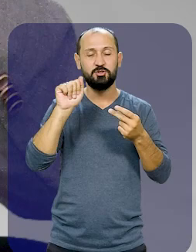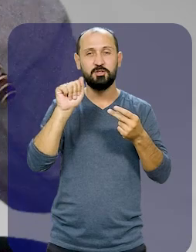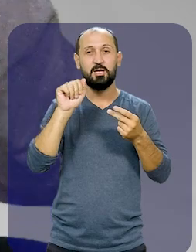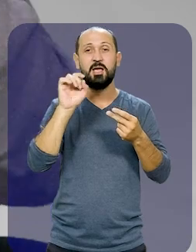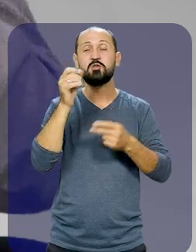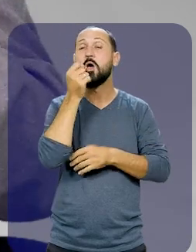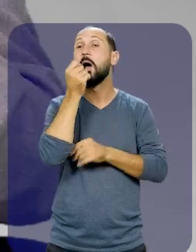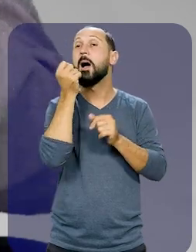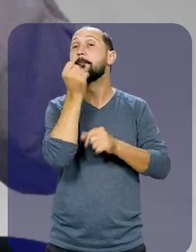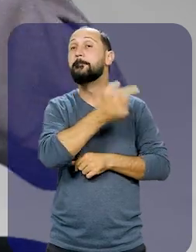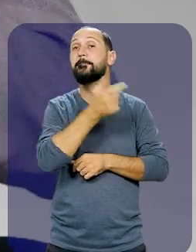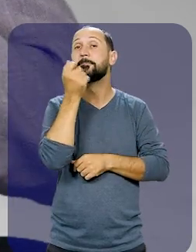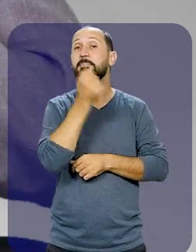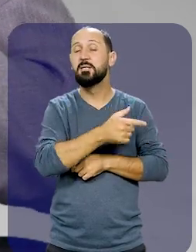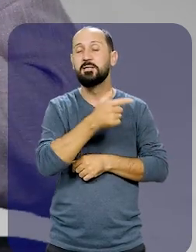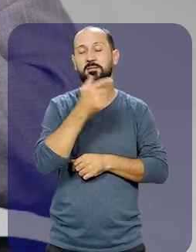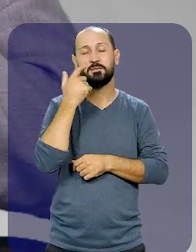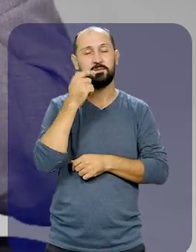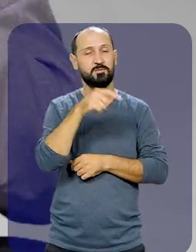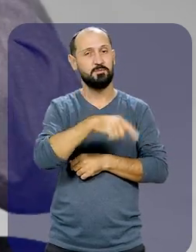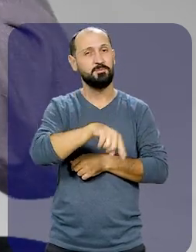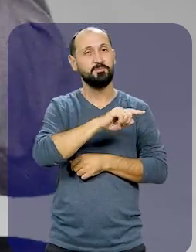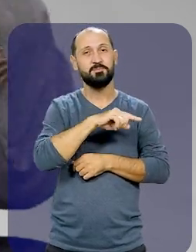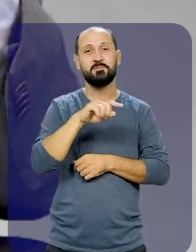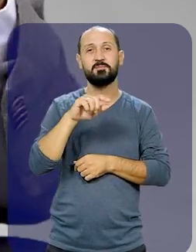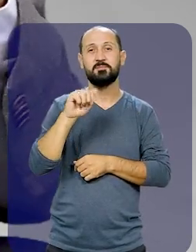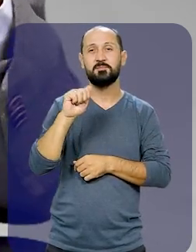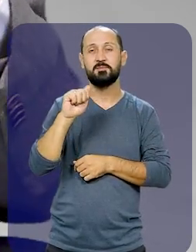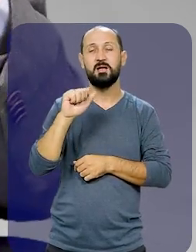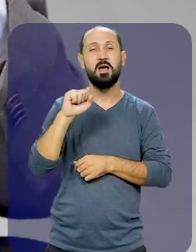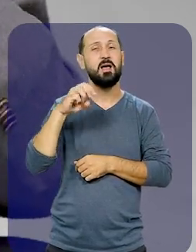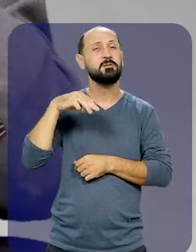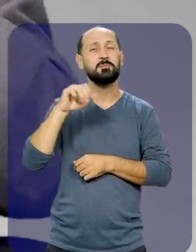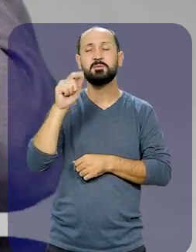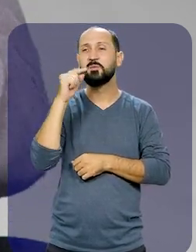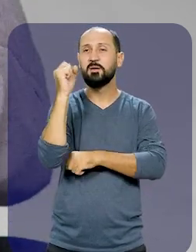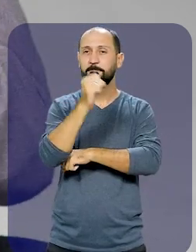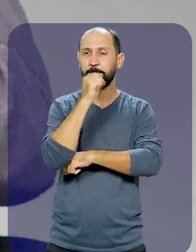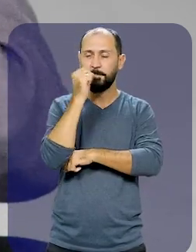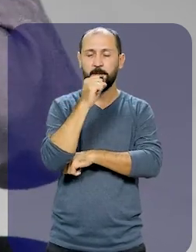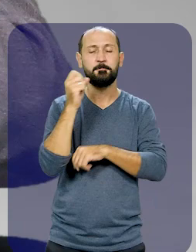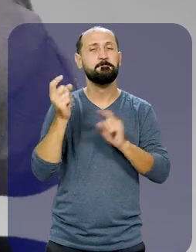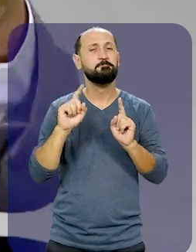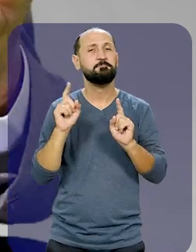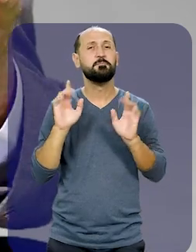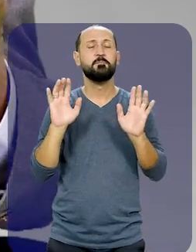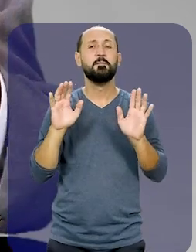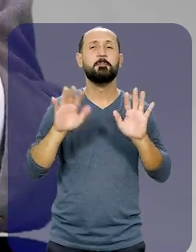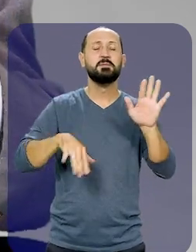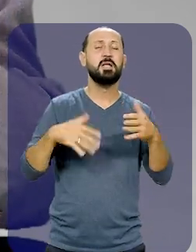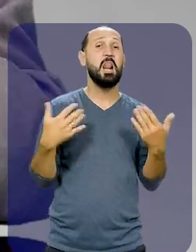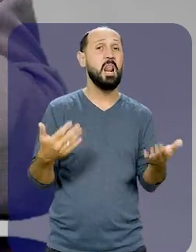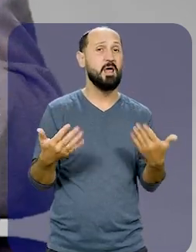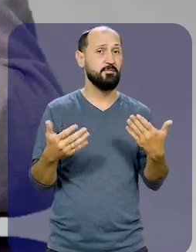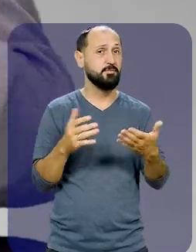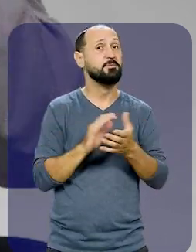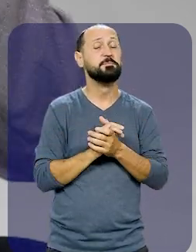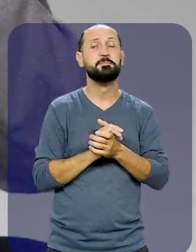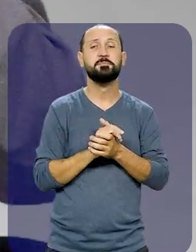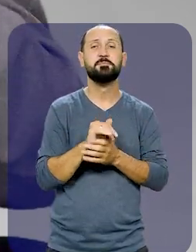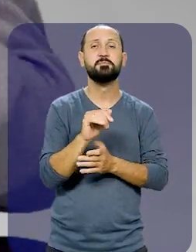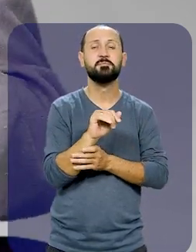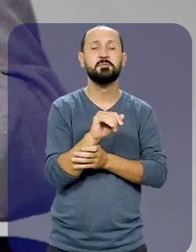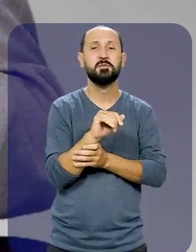são apelidos da asma brônquica. A asma não é grave. Existe asma grave, mas a maioria é leve.